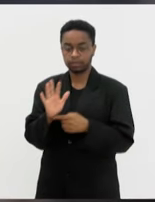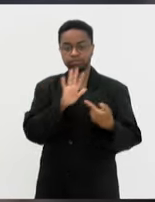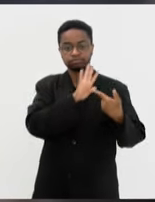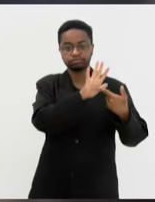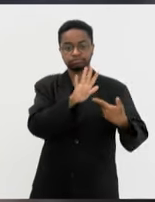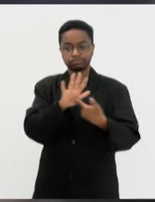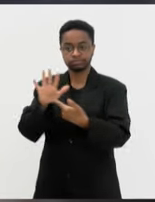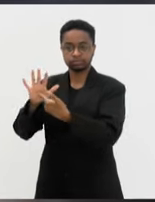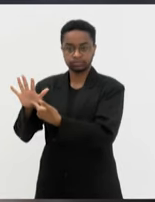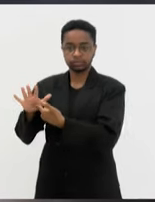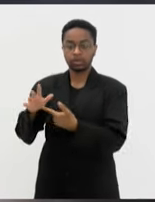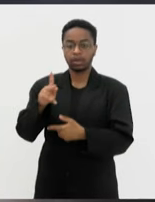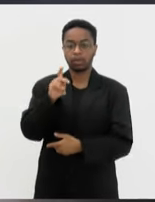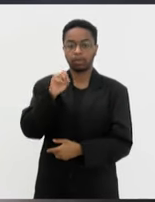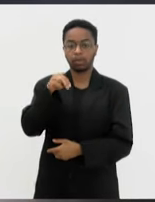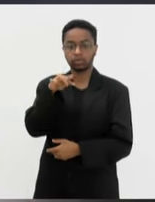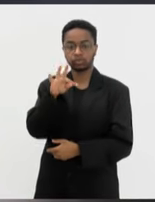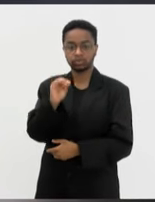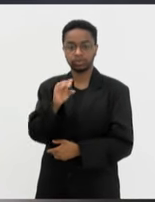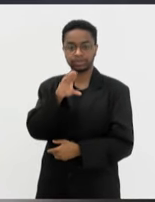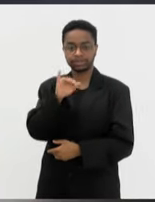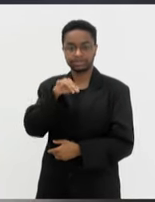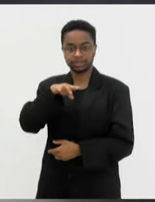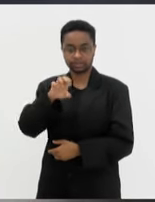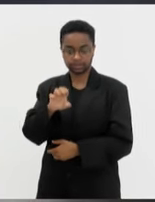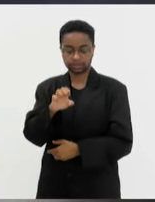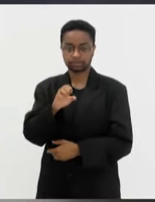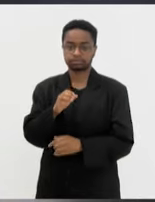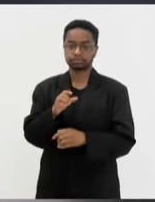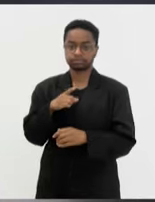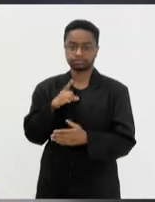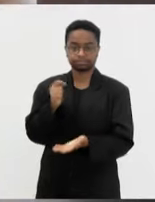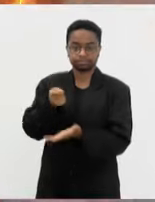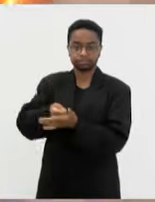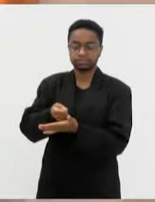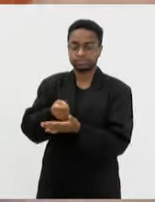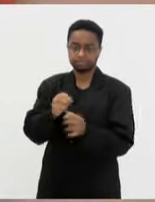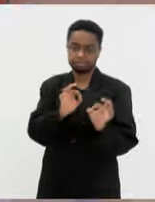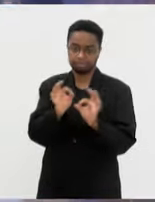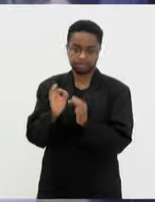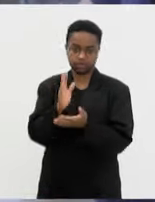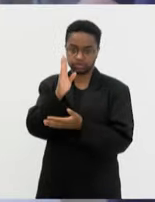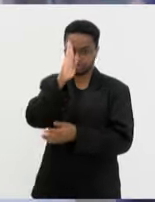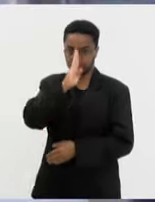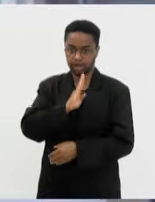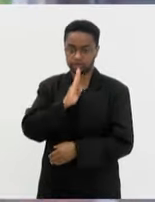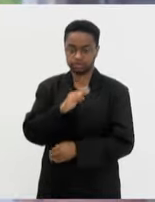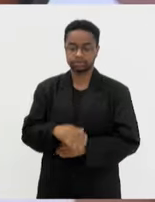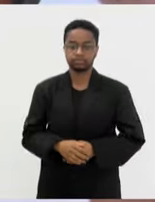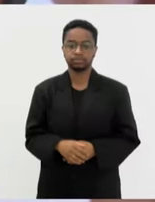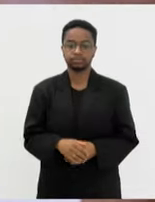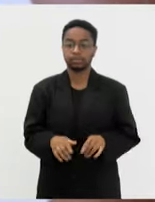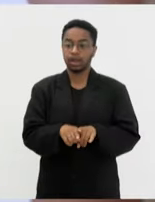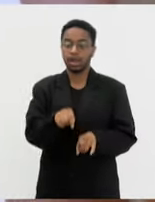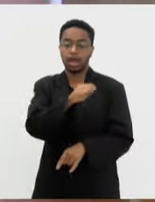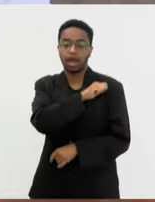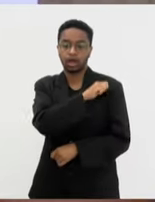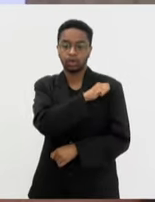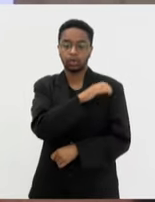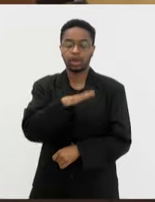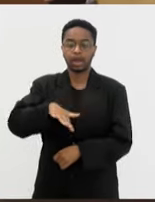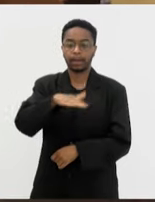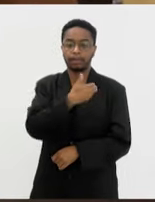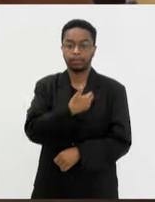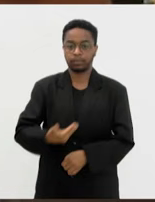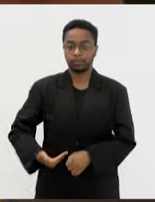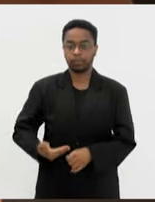exibida no Ponto Cine em Guadalupe, com entrada gratuita. Essa é para os estudantes da Rede Pública de